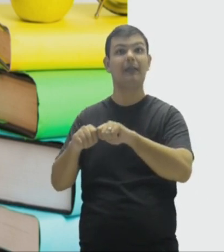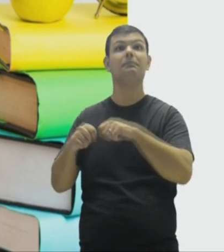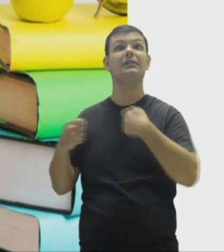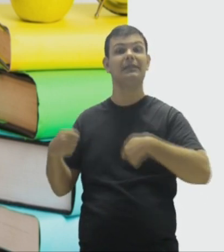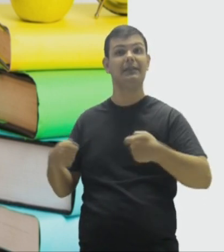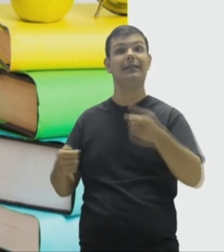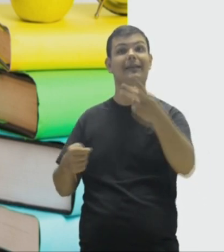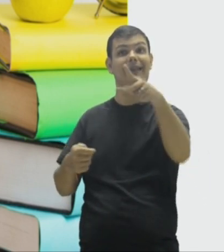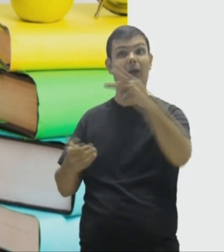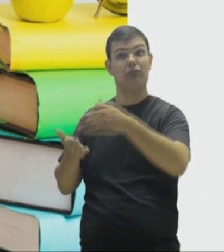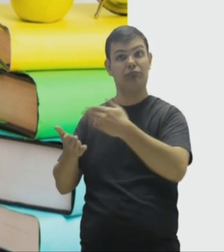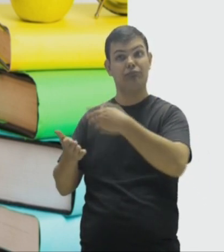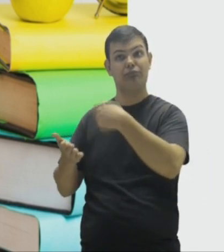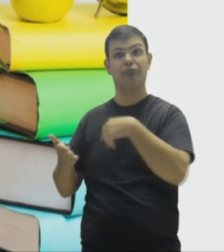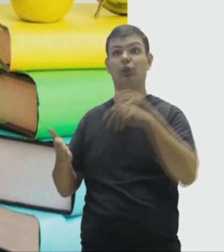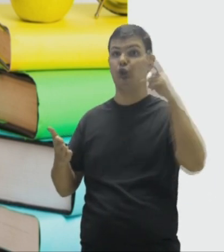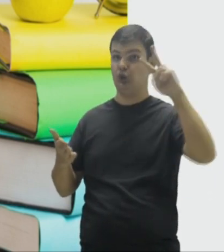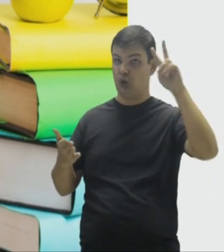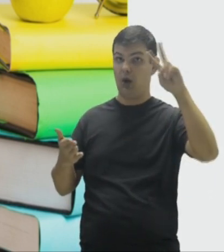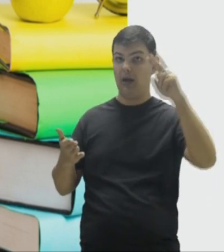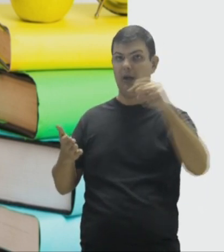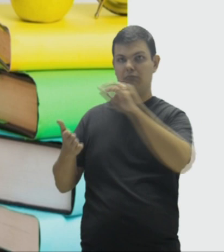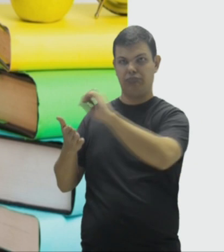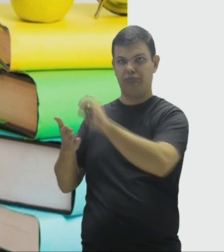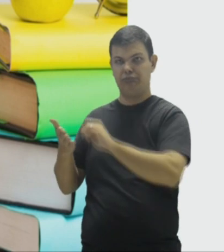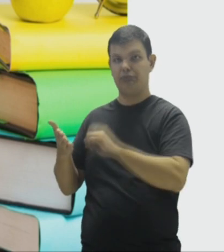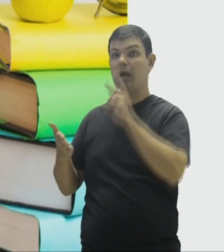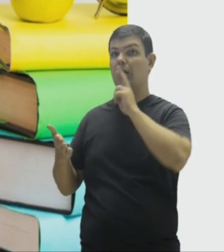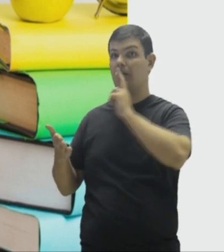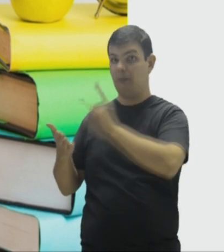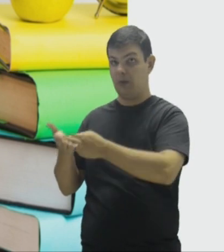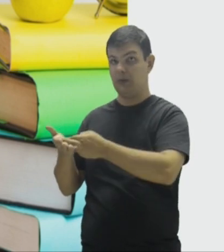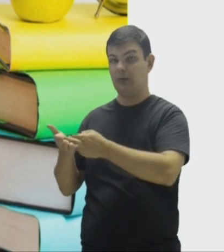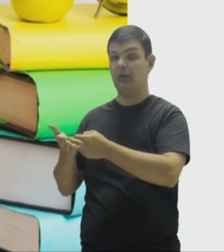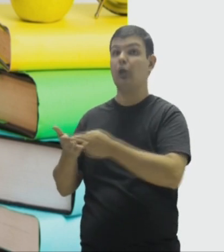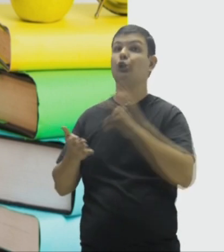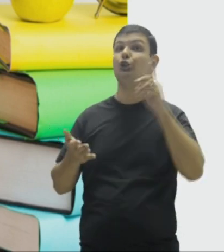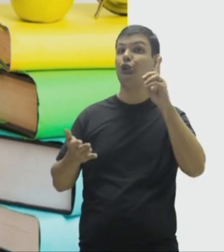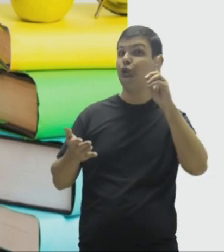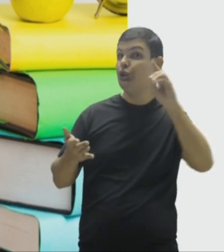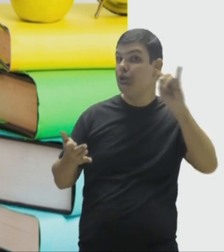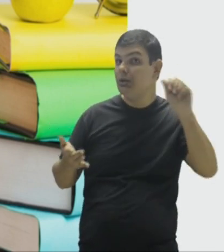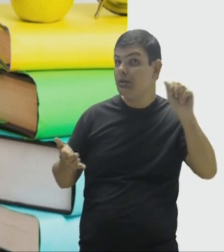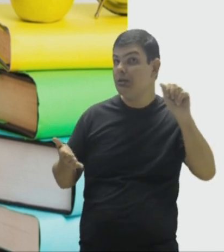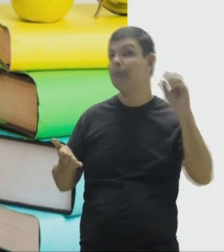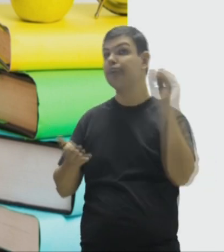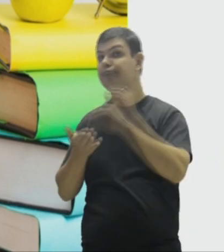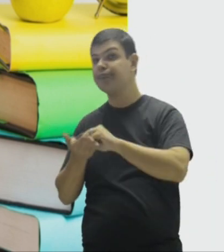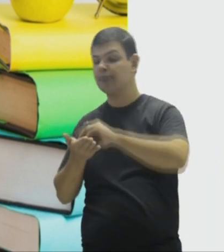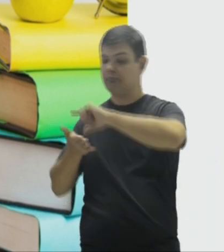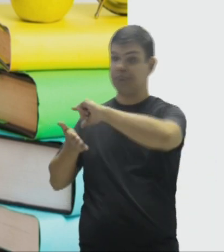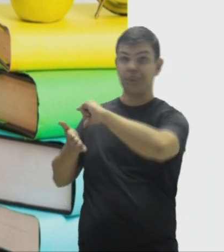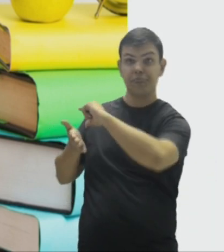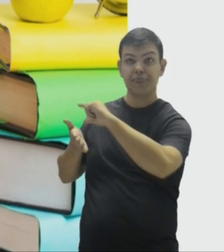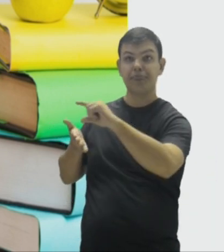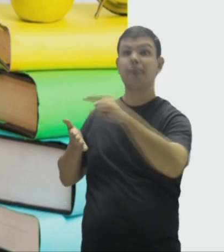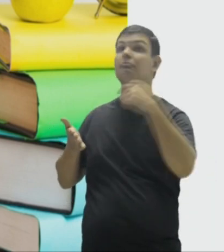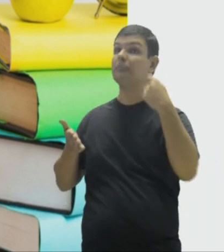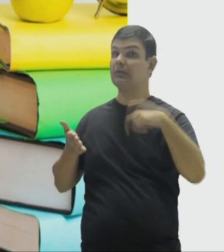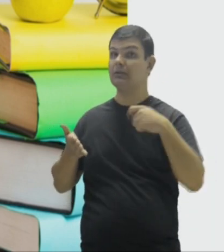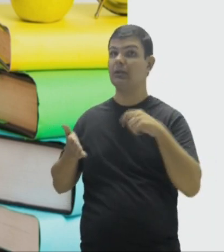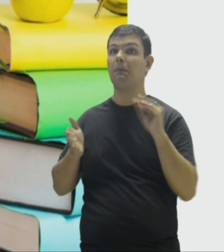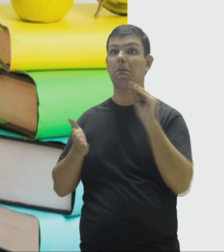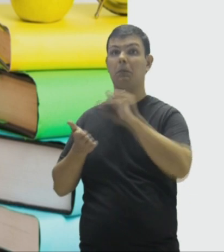no seu caderno de história. Não esqueça. Coloque direitinho a data, coloque direitinho o cabeçalho e coloque